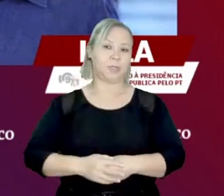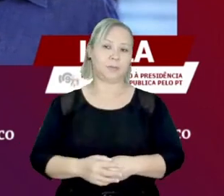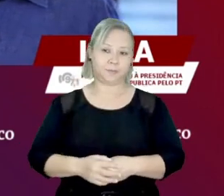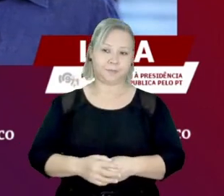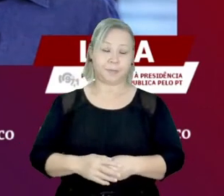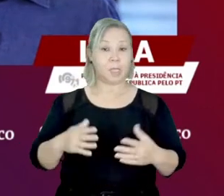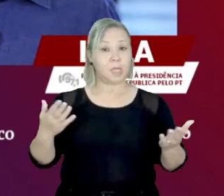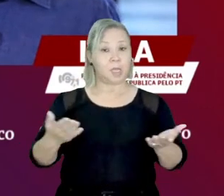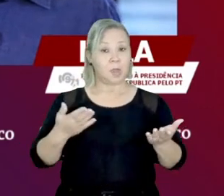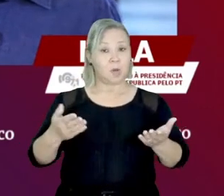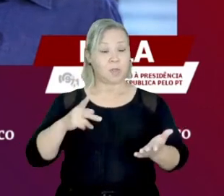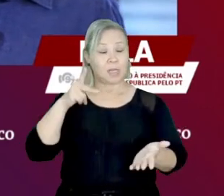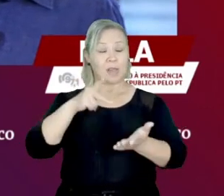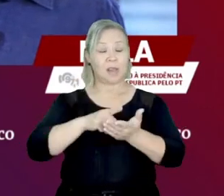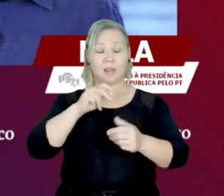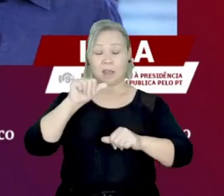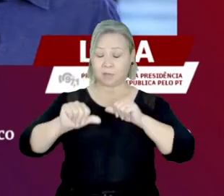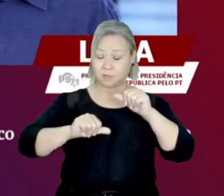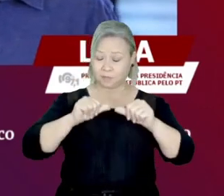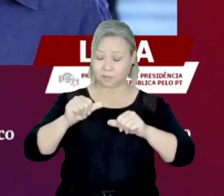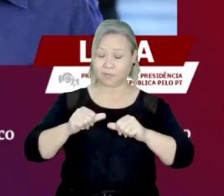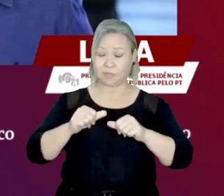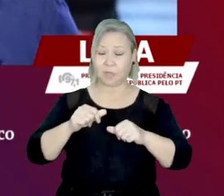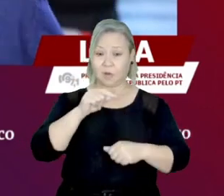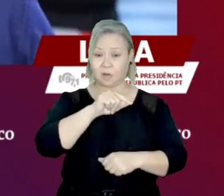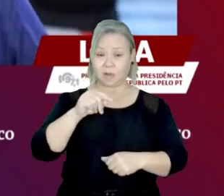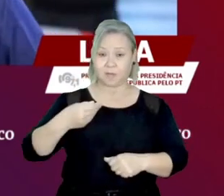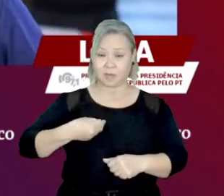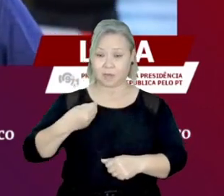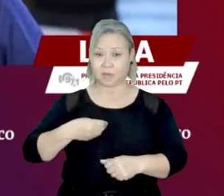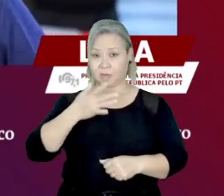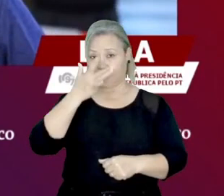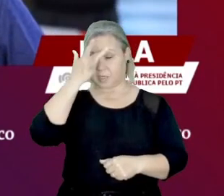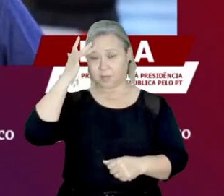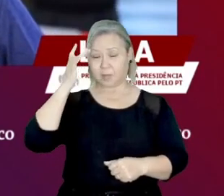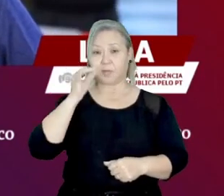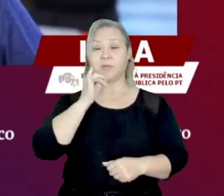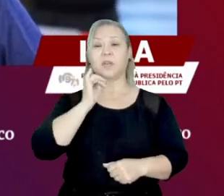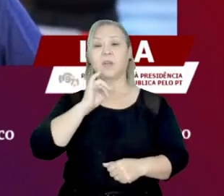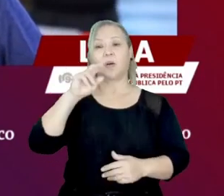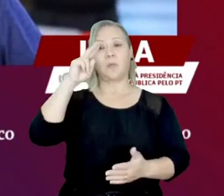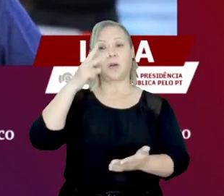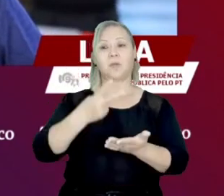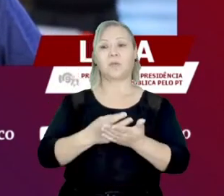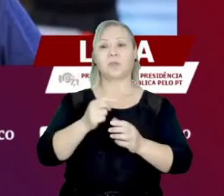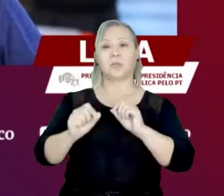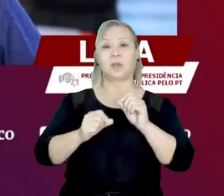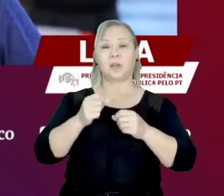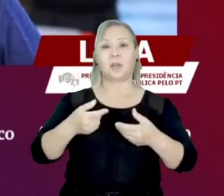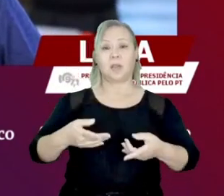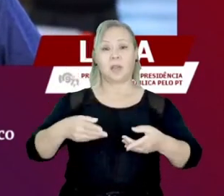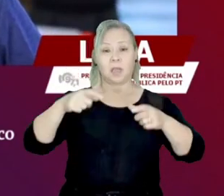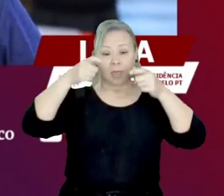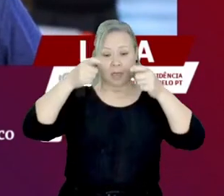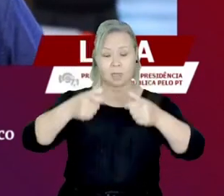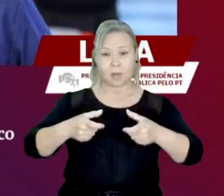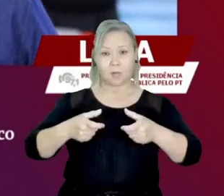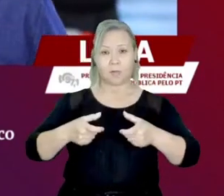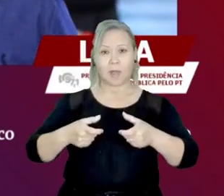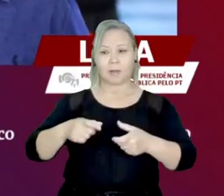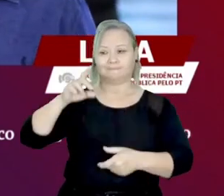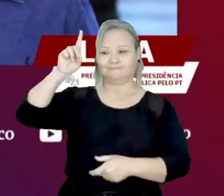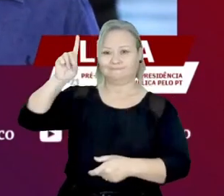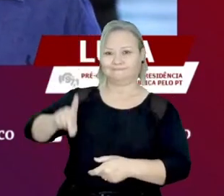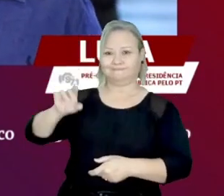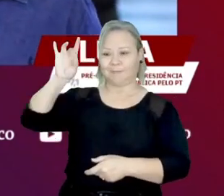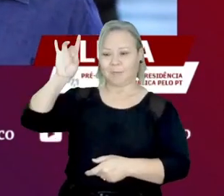assim. A prova disso foi a mobilização causada com a visita do presidente Jair Bolsonaro há pouco tempo.